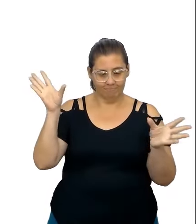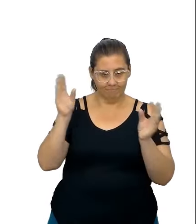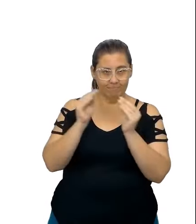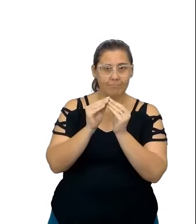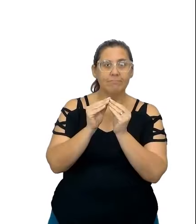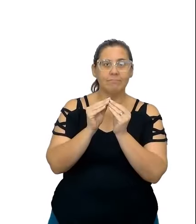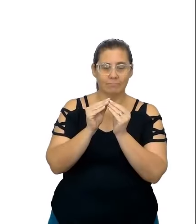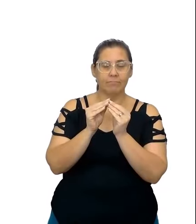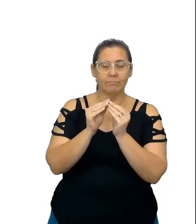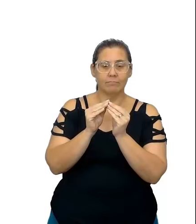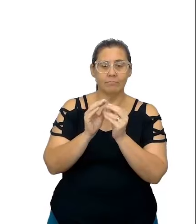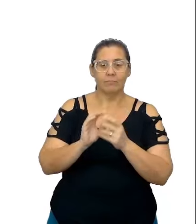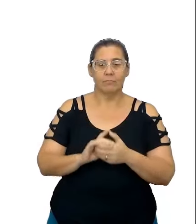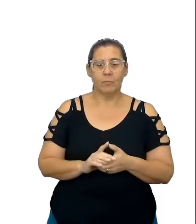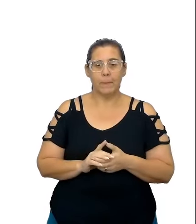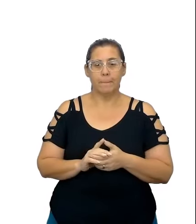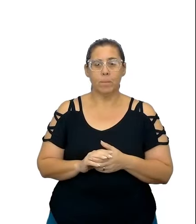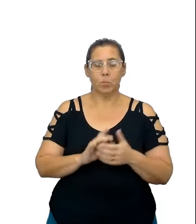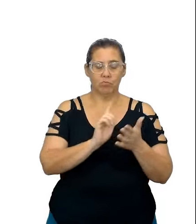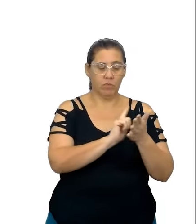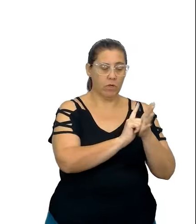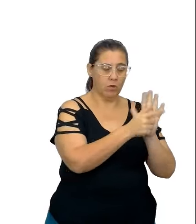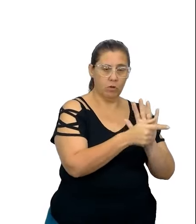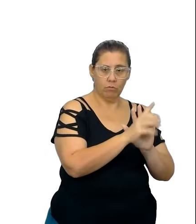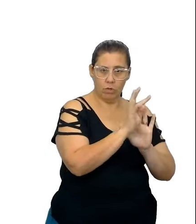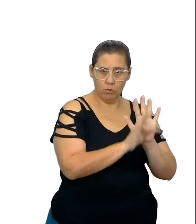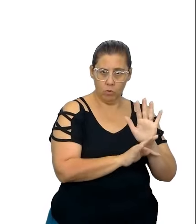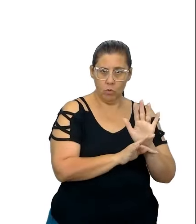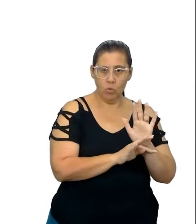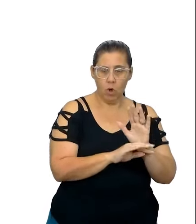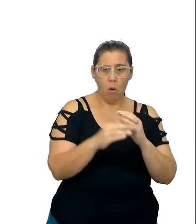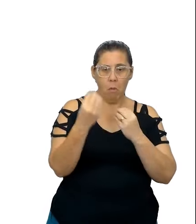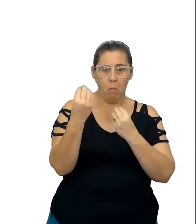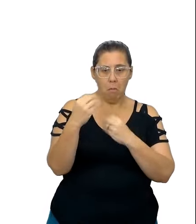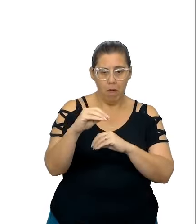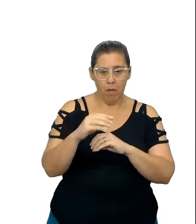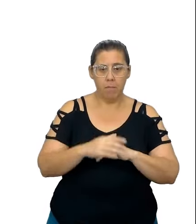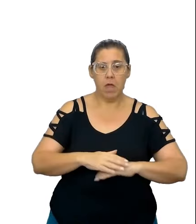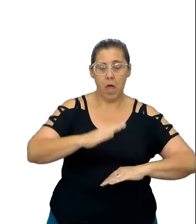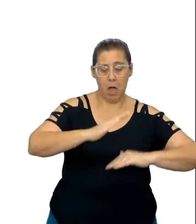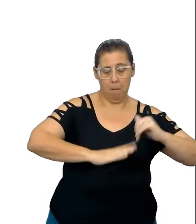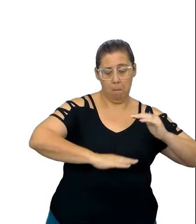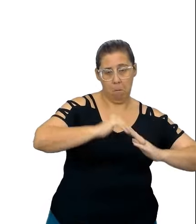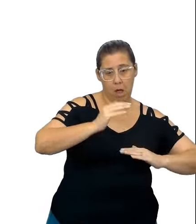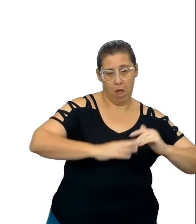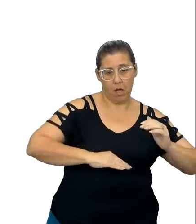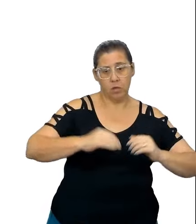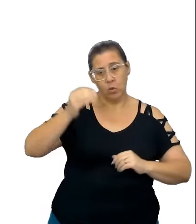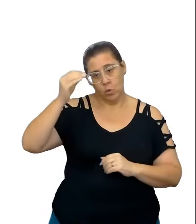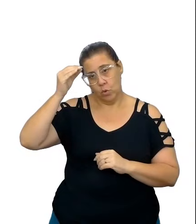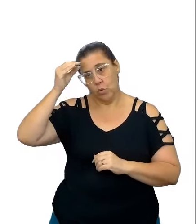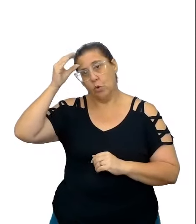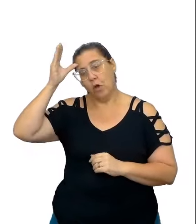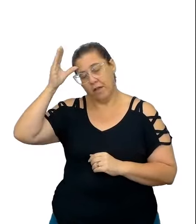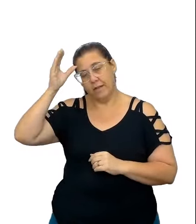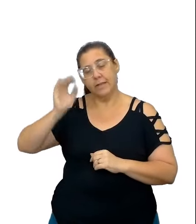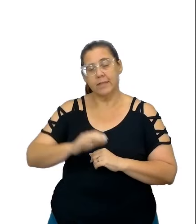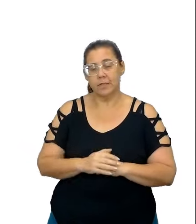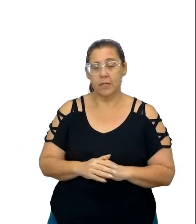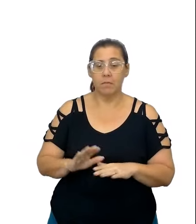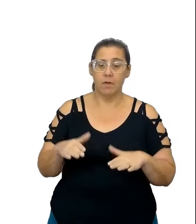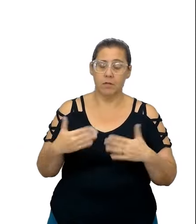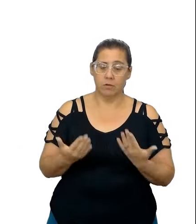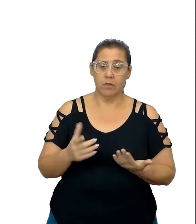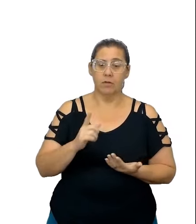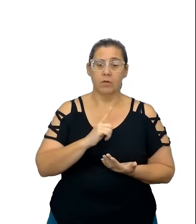Sistematizando a conexão entre o gênero textual meme, a habilidade e o conhecimento, o objeto do conhecimento. Então, nós temos